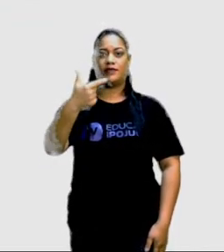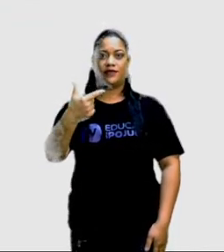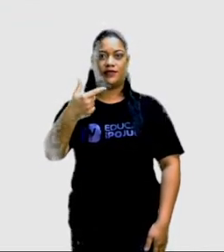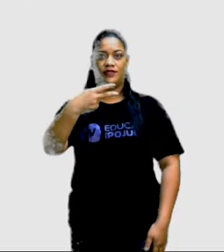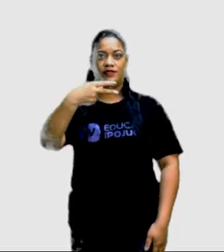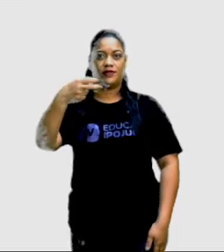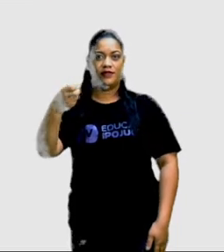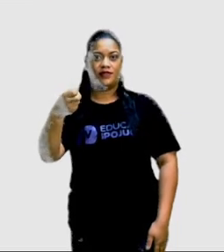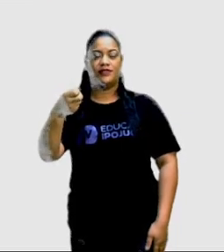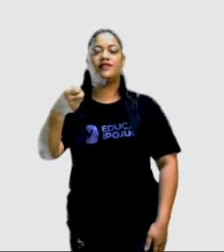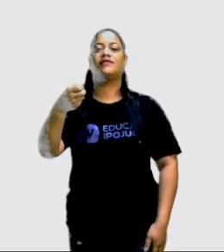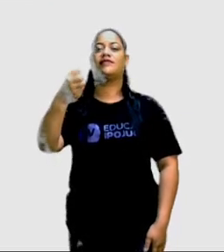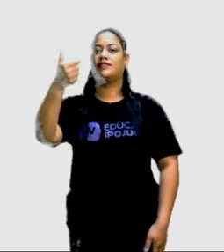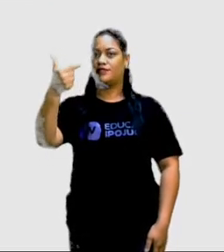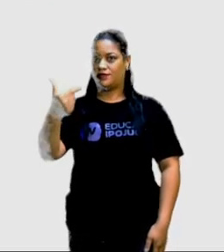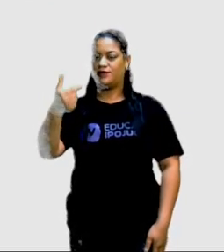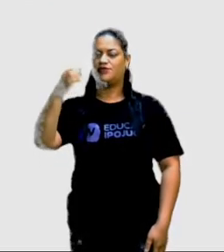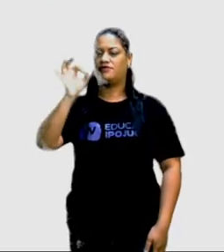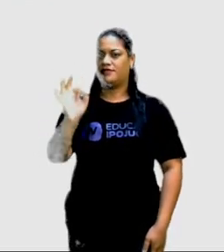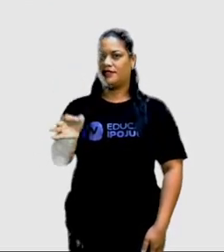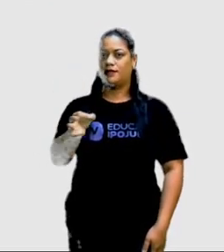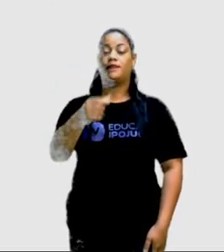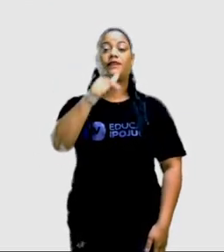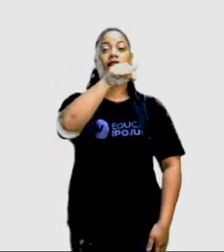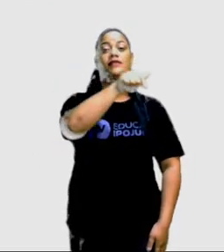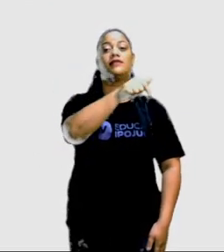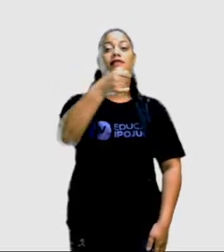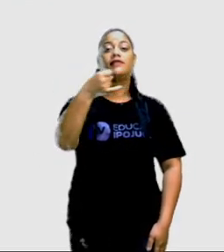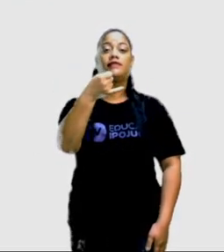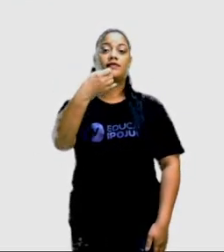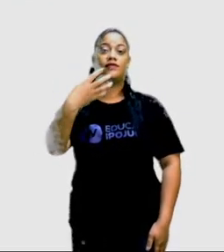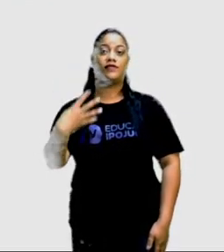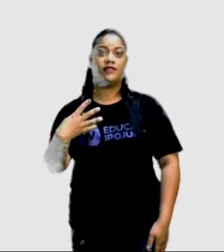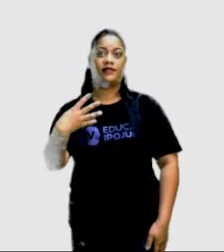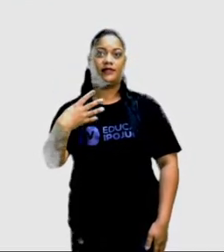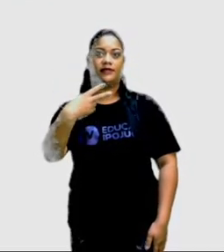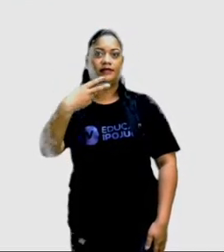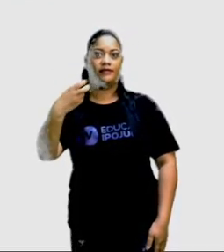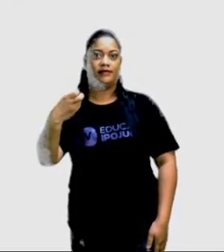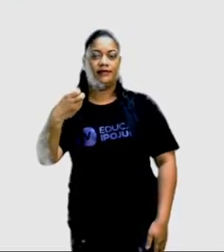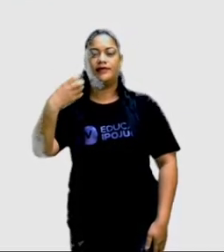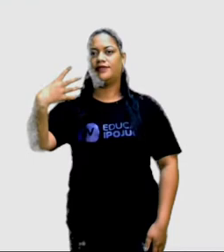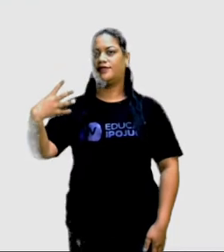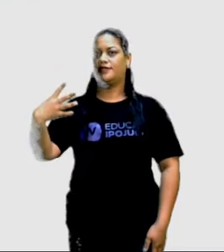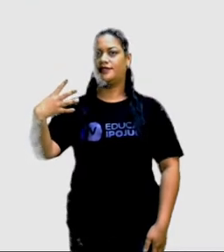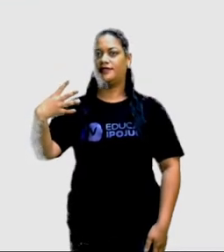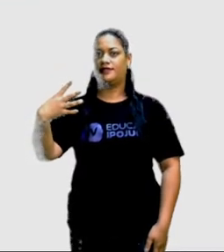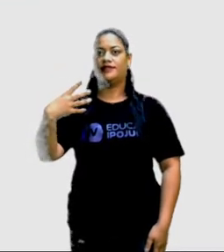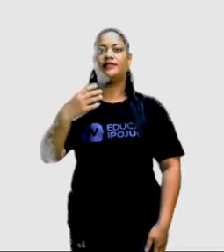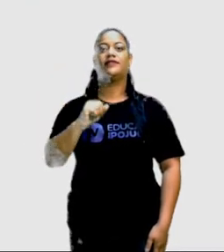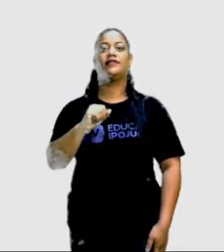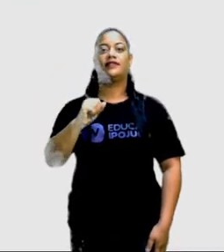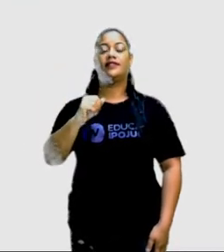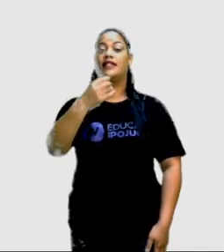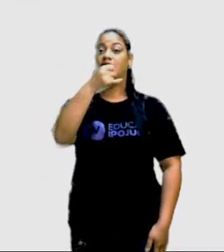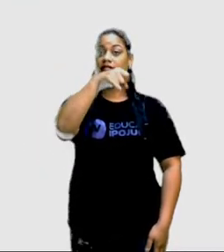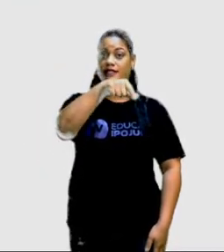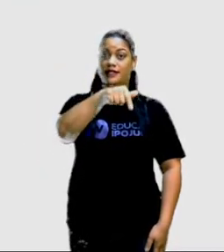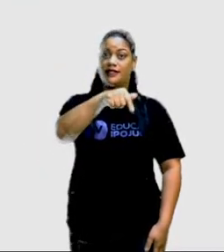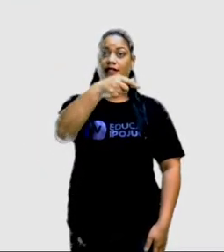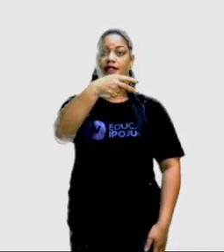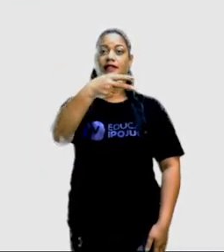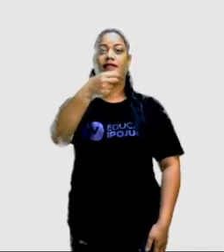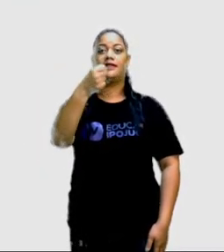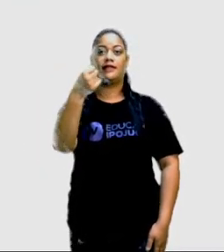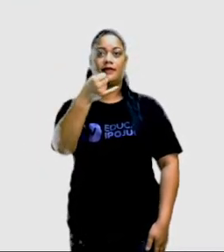ser? Perfeito, 2. 7 menos 4? 4. Aliás, 7 menos 4